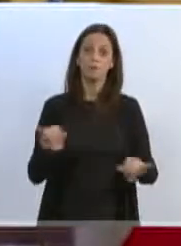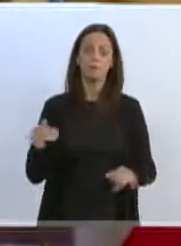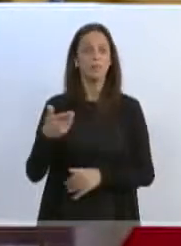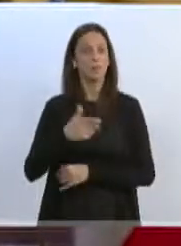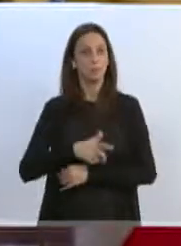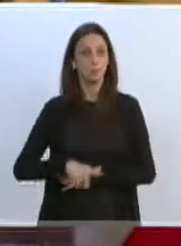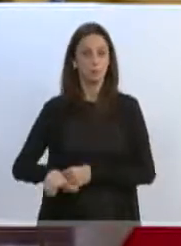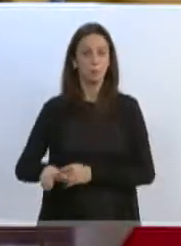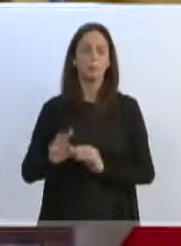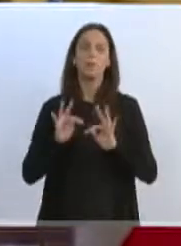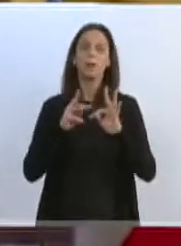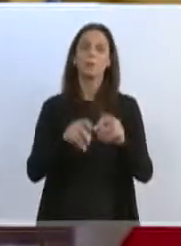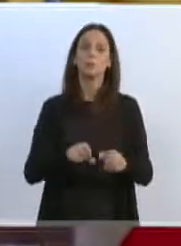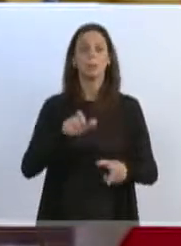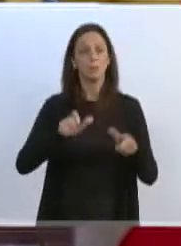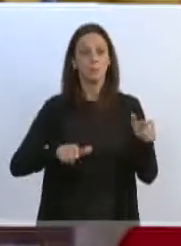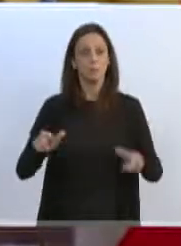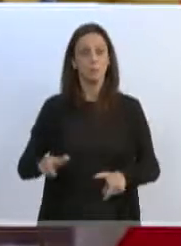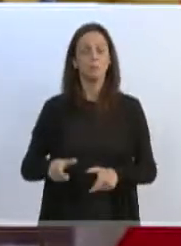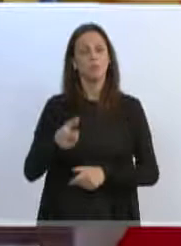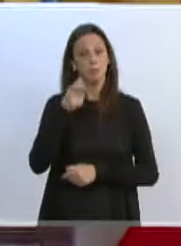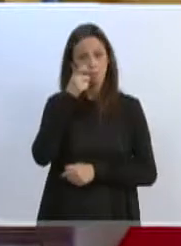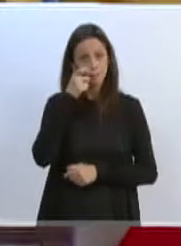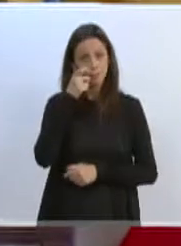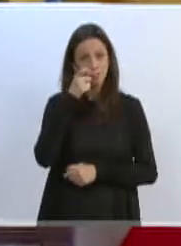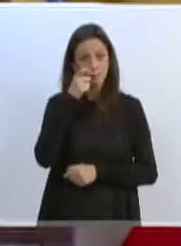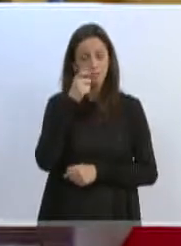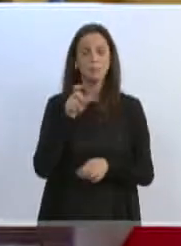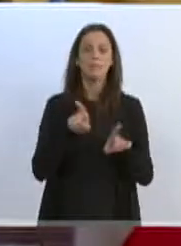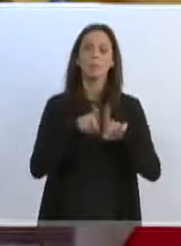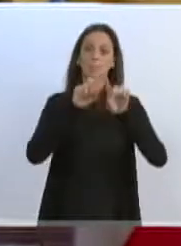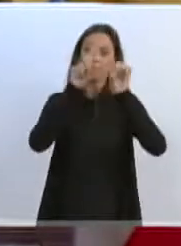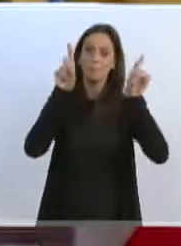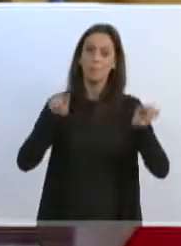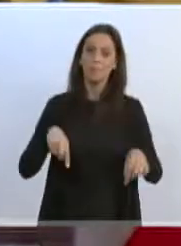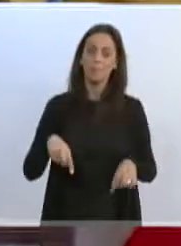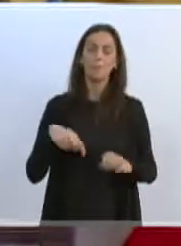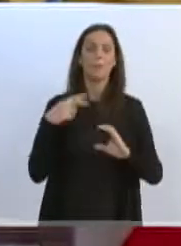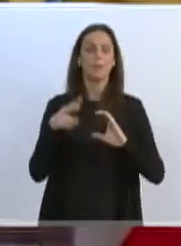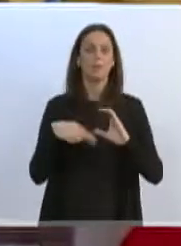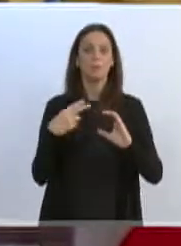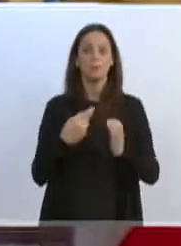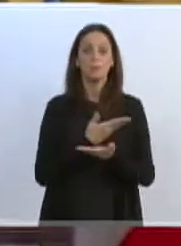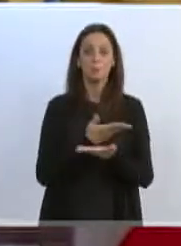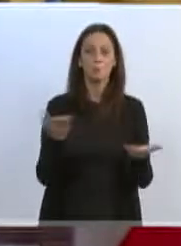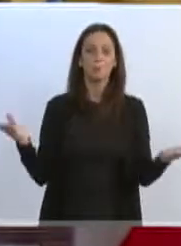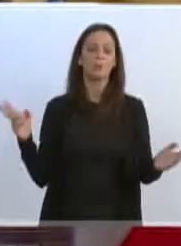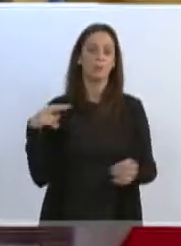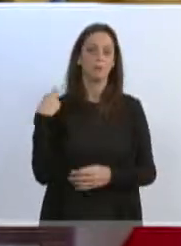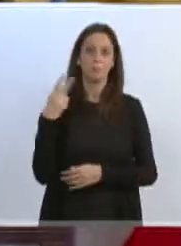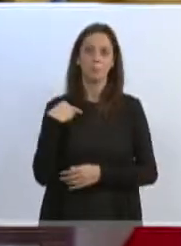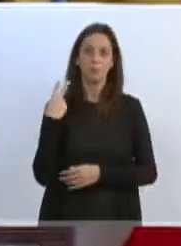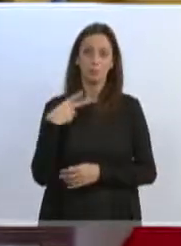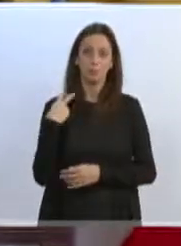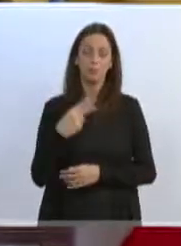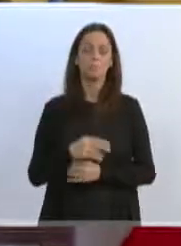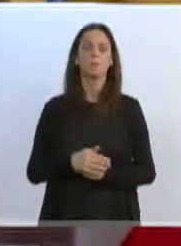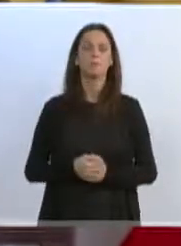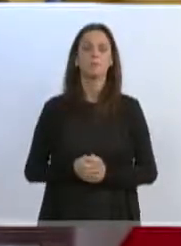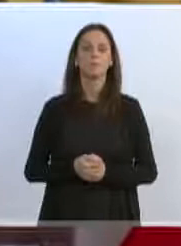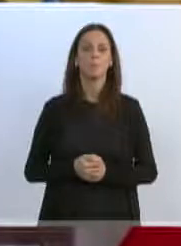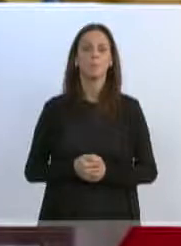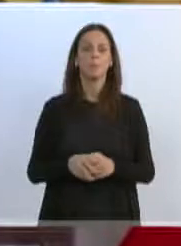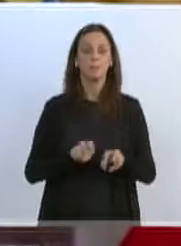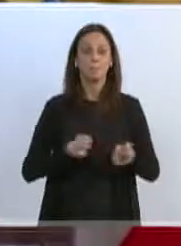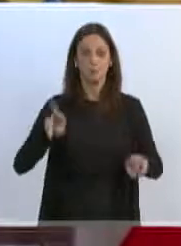vez a todas as pessoas que nos assistem para os servidores desta casa para os senhores vereadores que já é consenso da